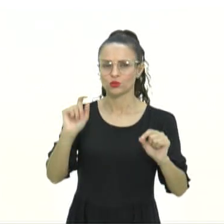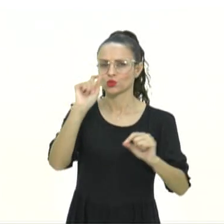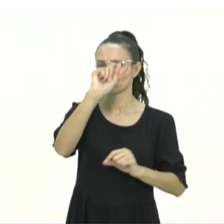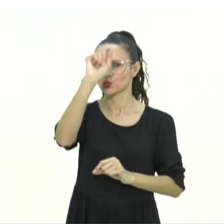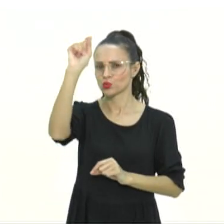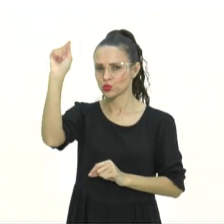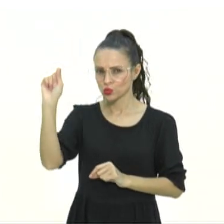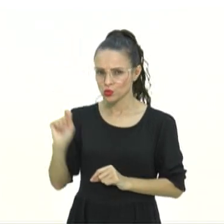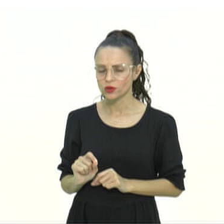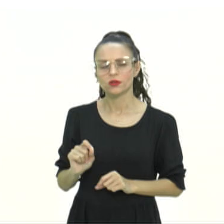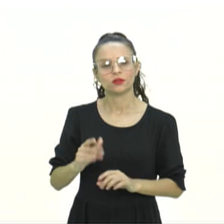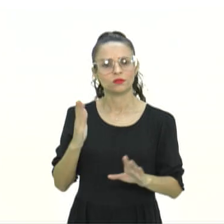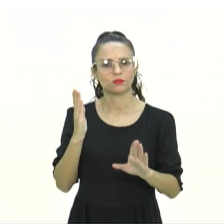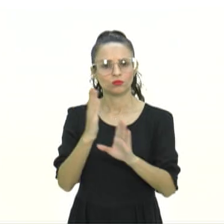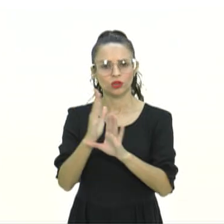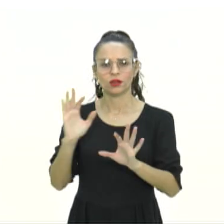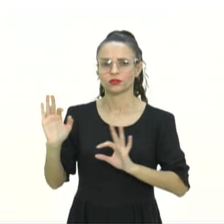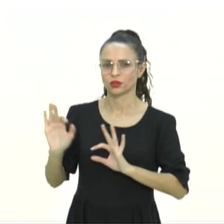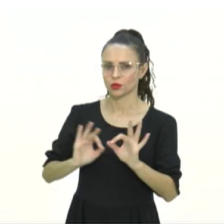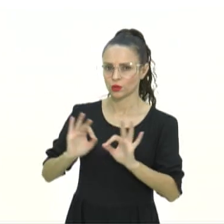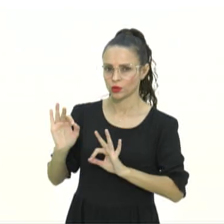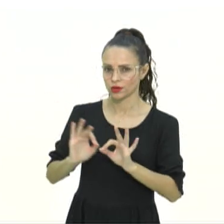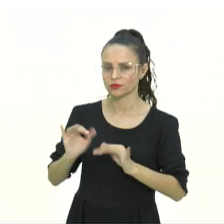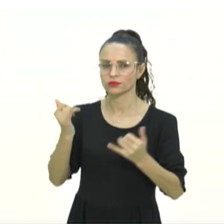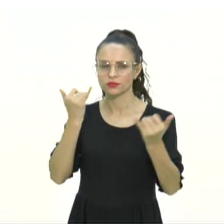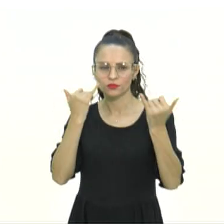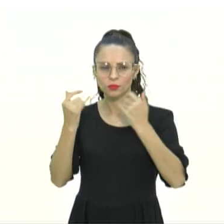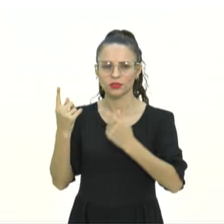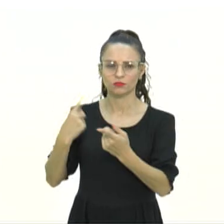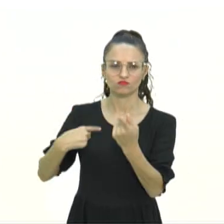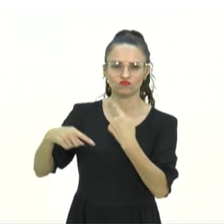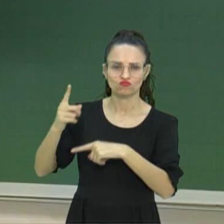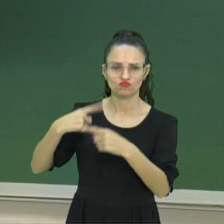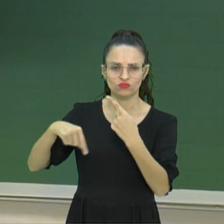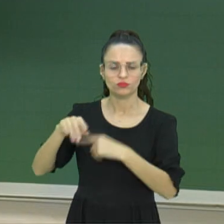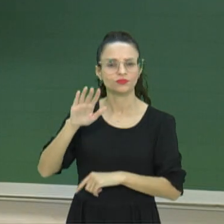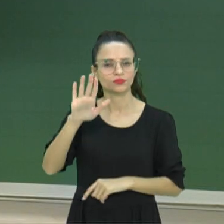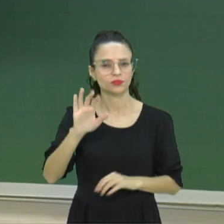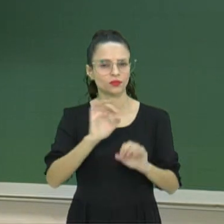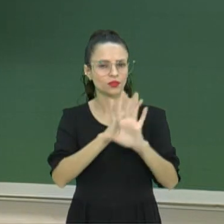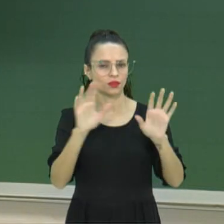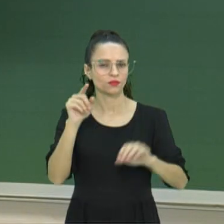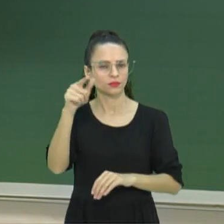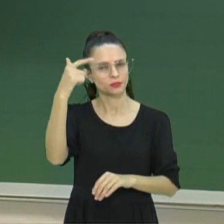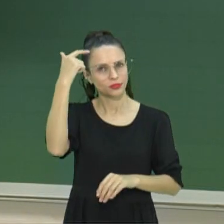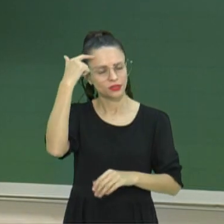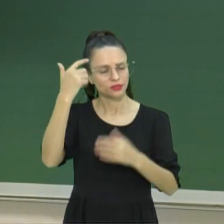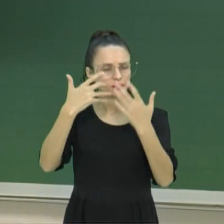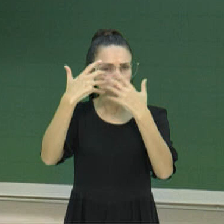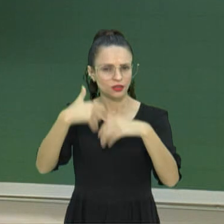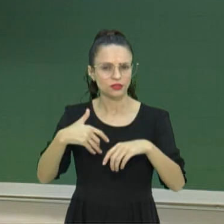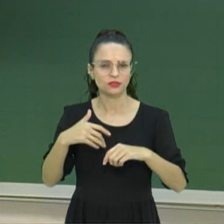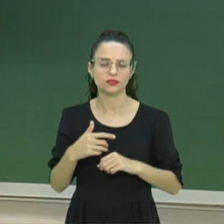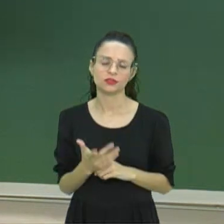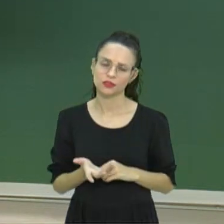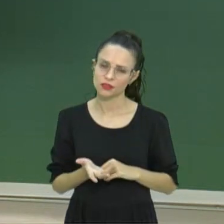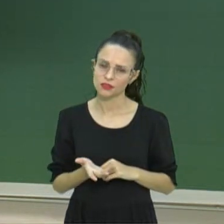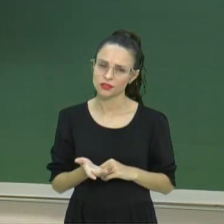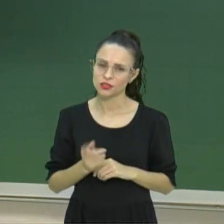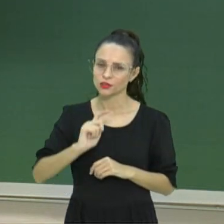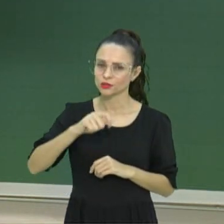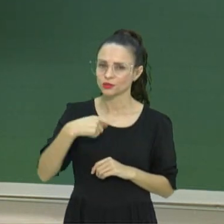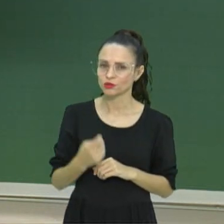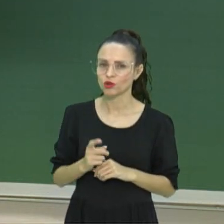da circulação organizada de informações. Claro, você vai parar, pensar, refletir um